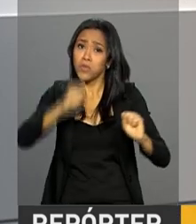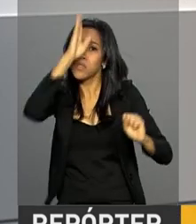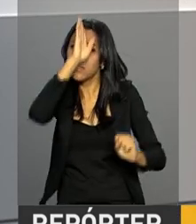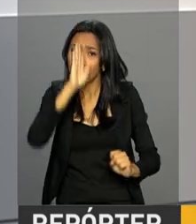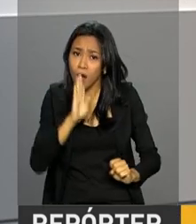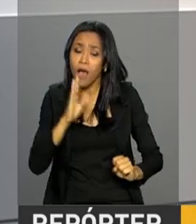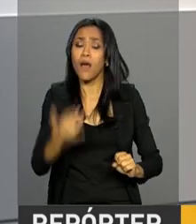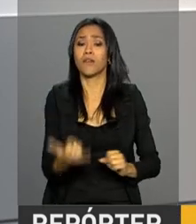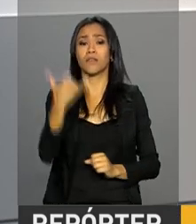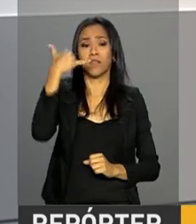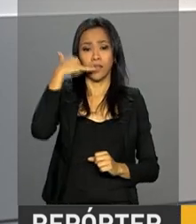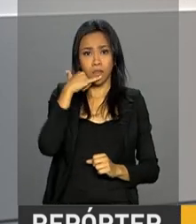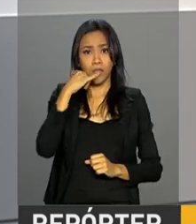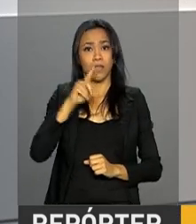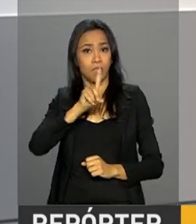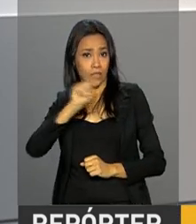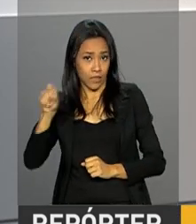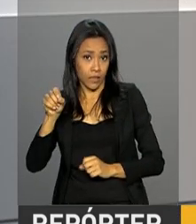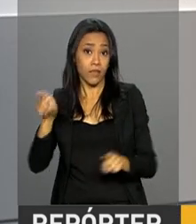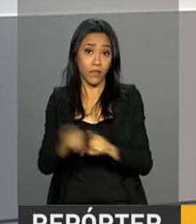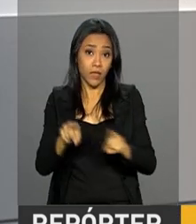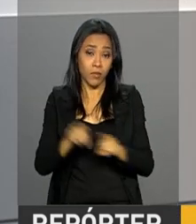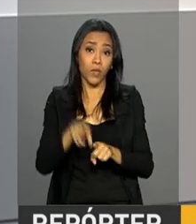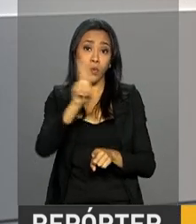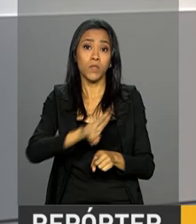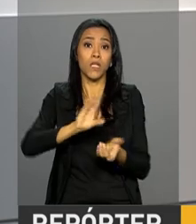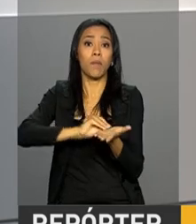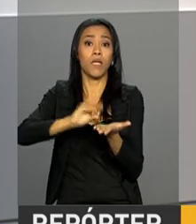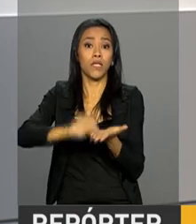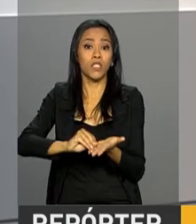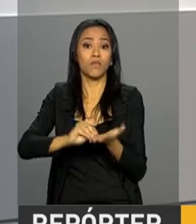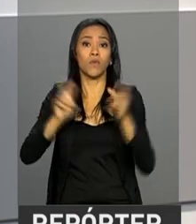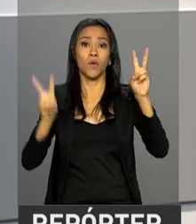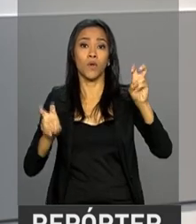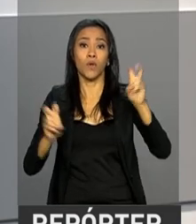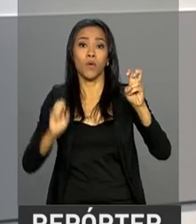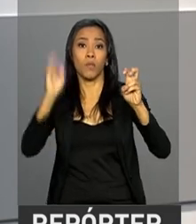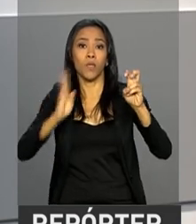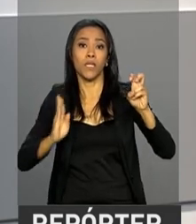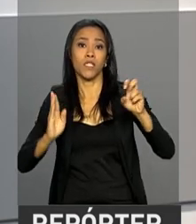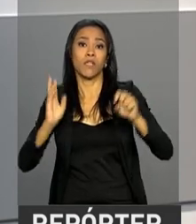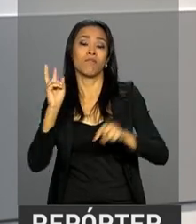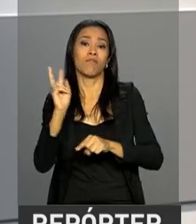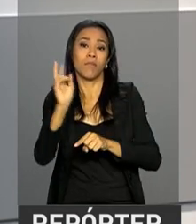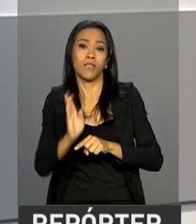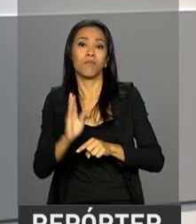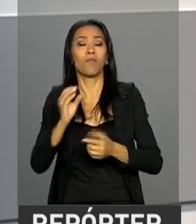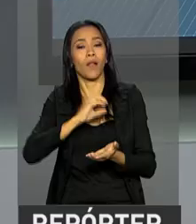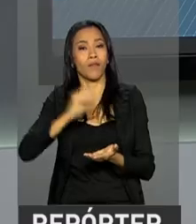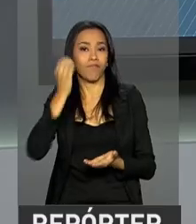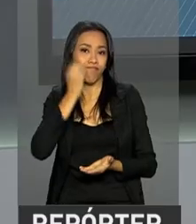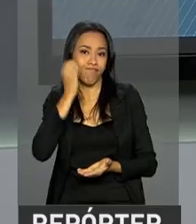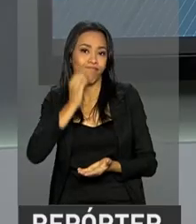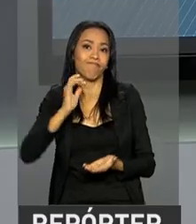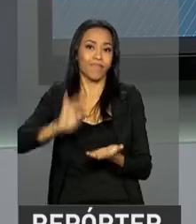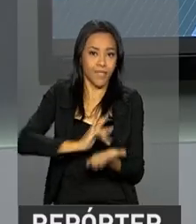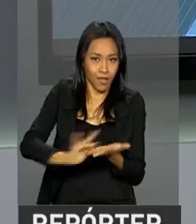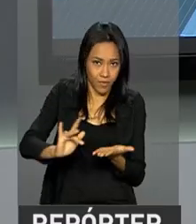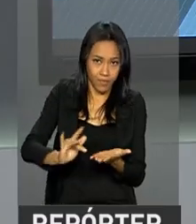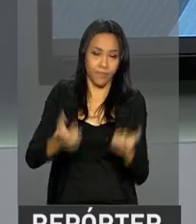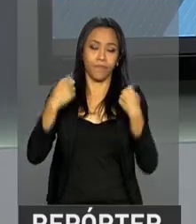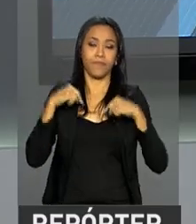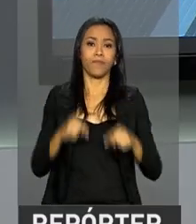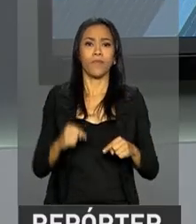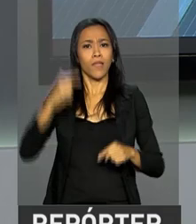pelo disque 100 e também pelo aplicativo proteja brasil para smartphones e tablets ser jogador